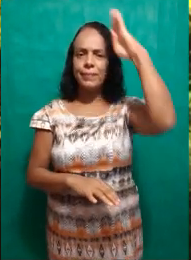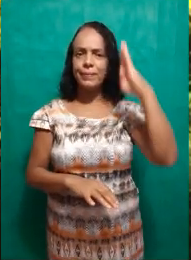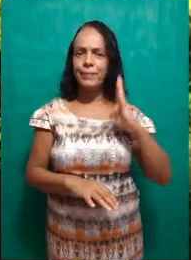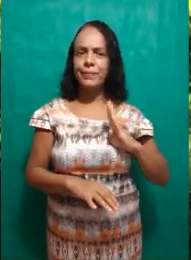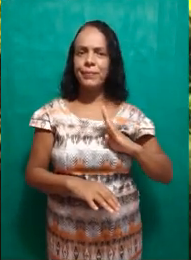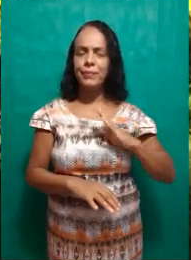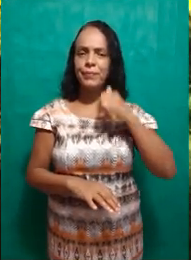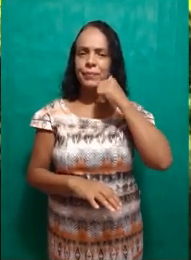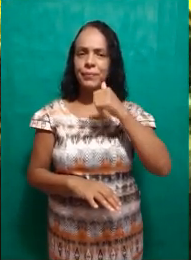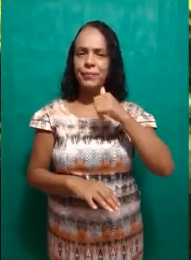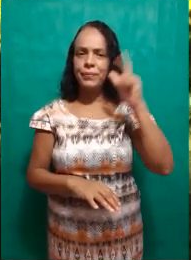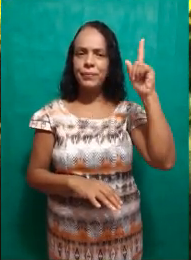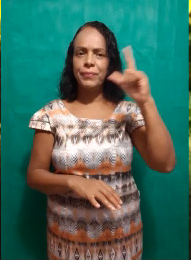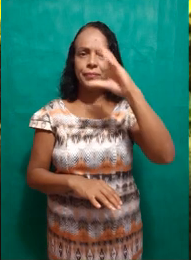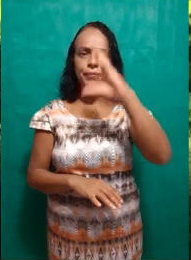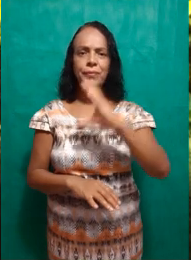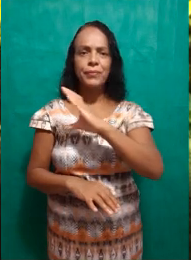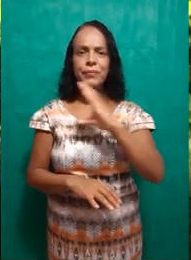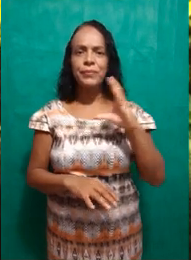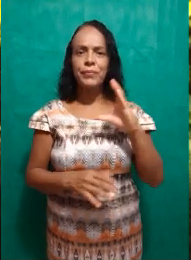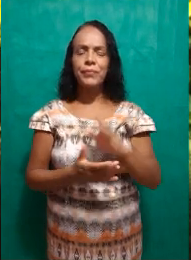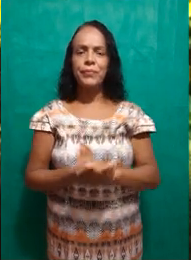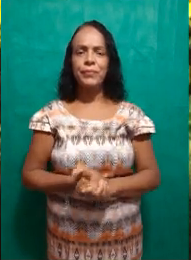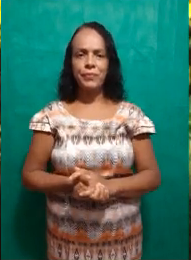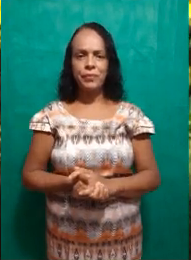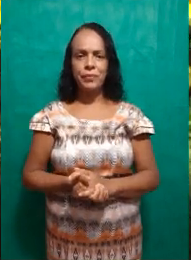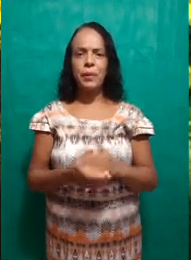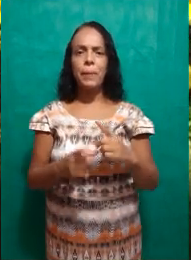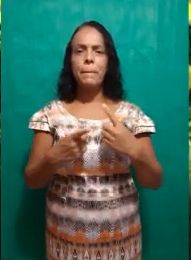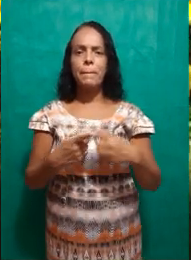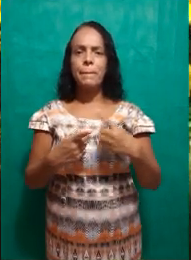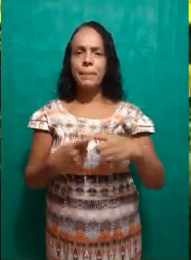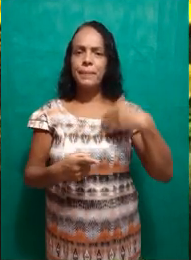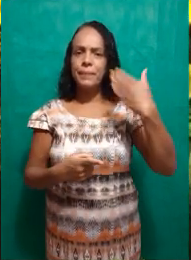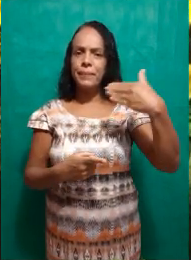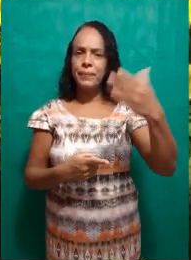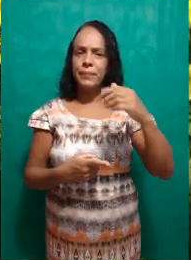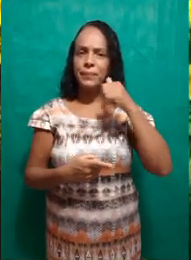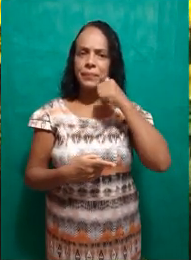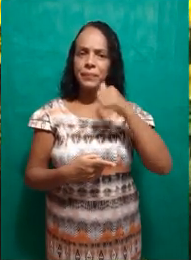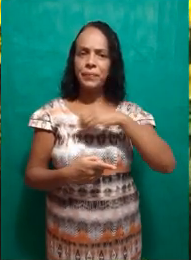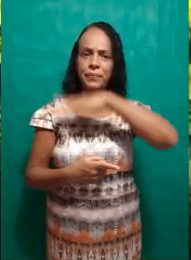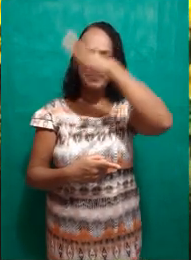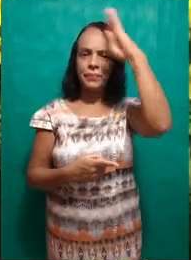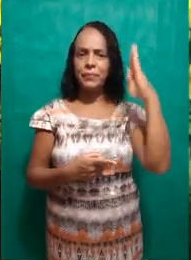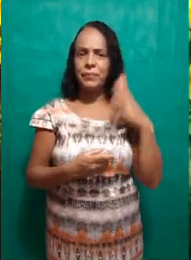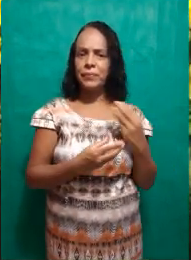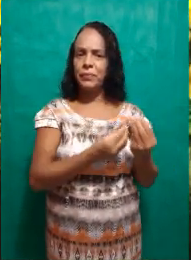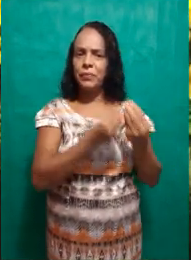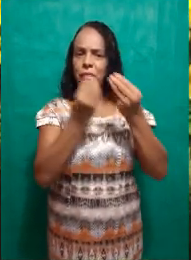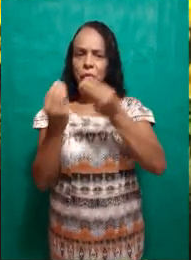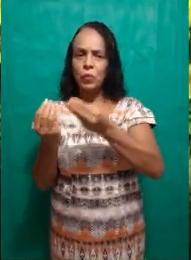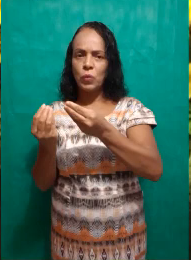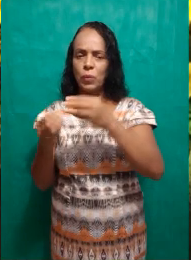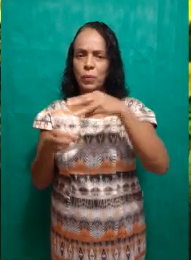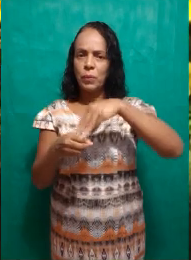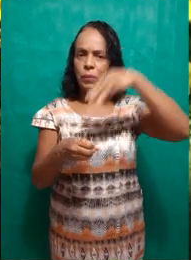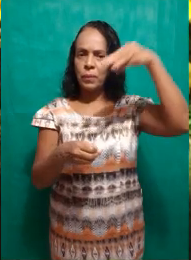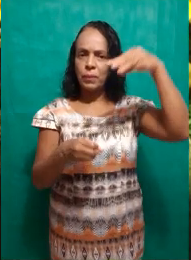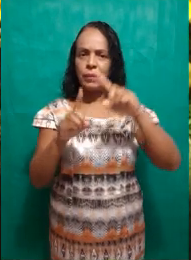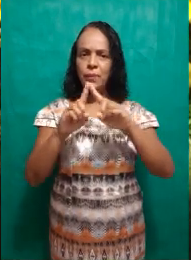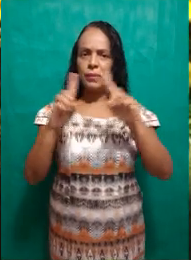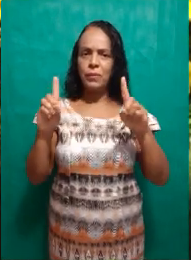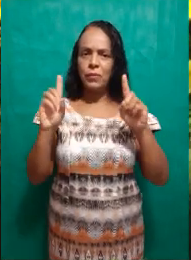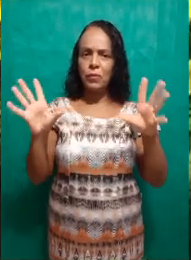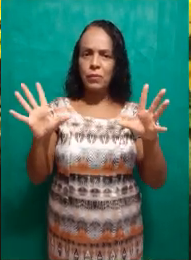Até porque ela, quando entregou essa doutrina para ele, ela disse que assim